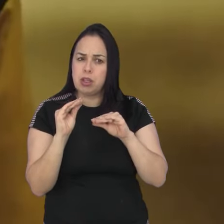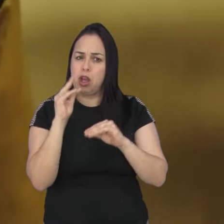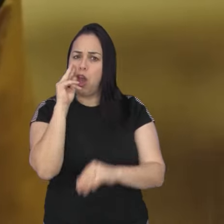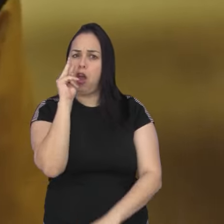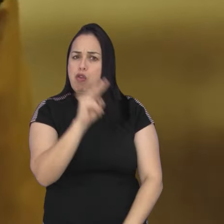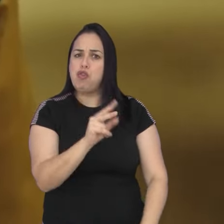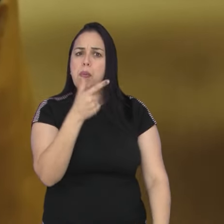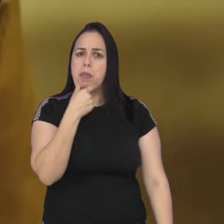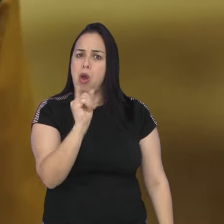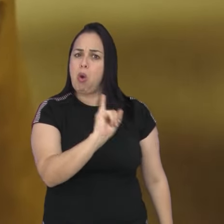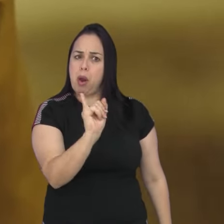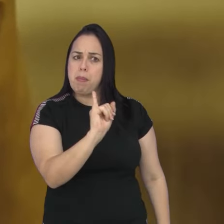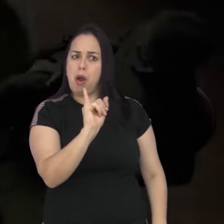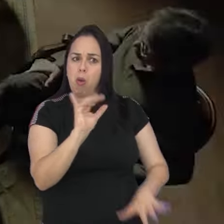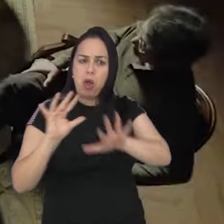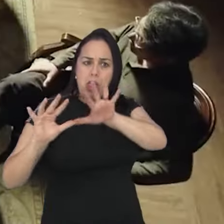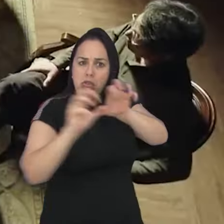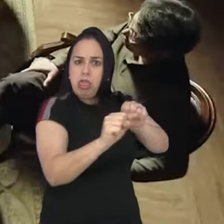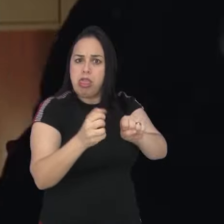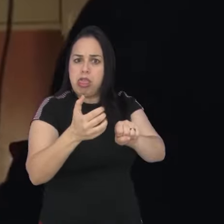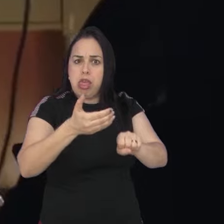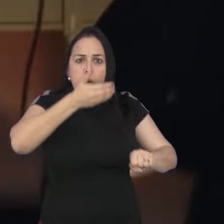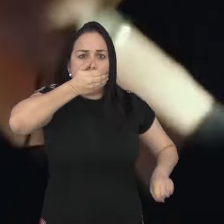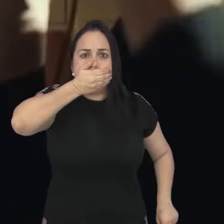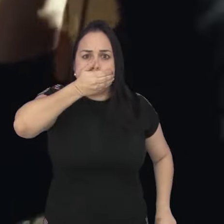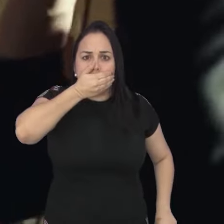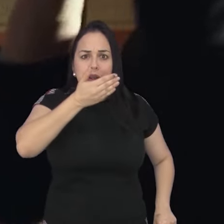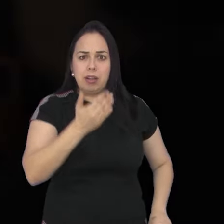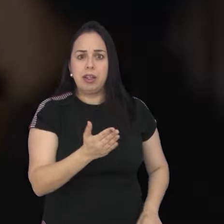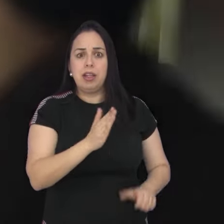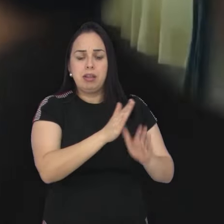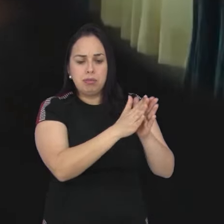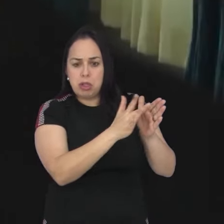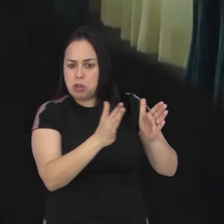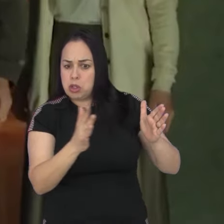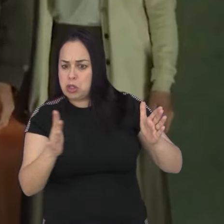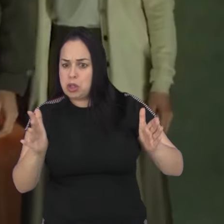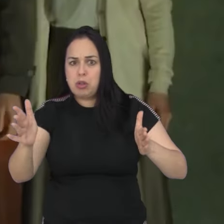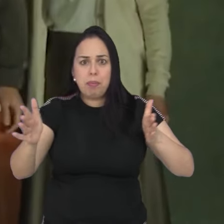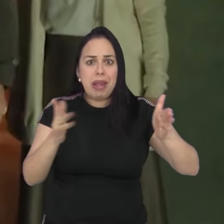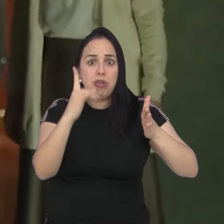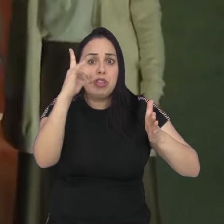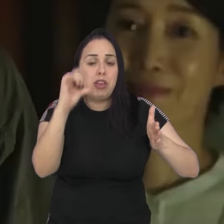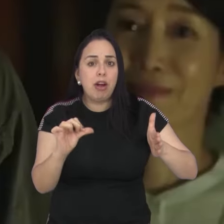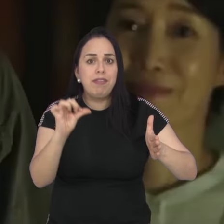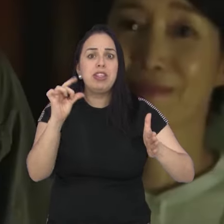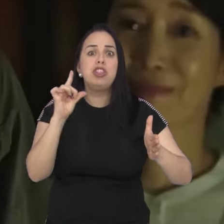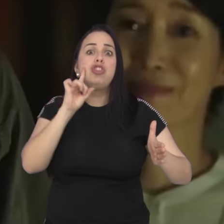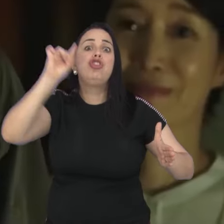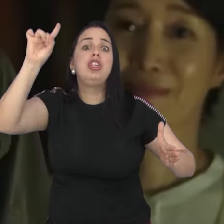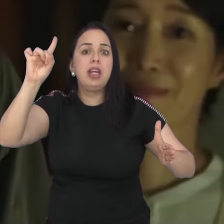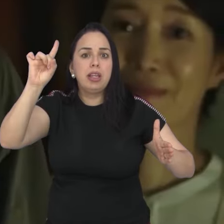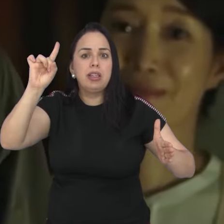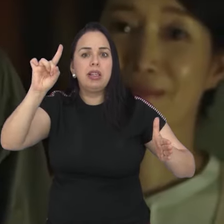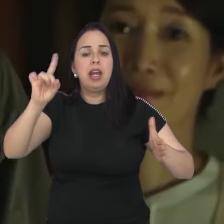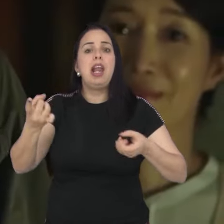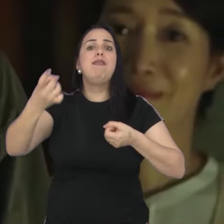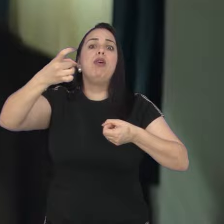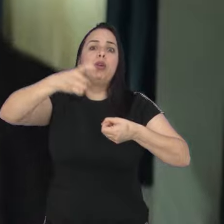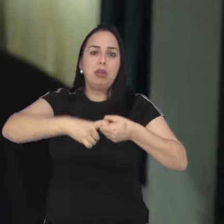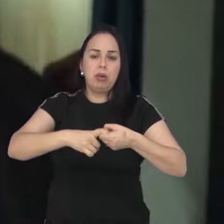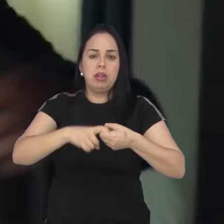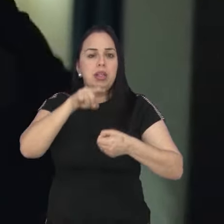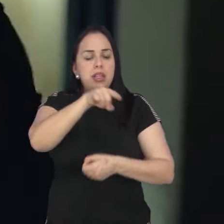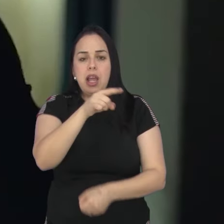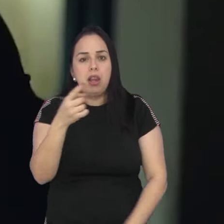meu irmão foi sequestrado diante dos meus olhos. Depois de 19 longos dias que pareceram ser um inferno, ele retornou